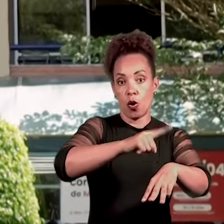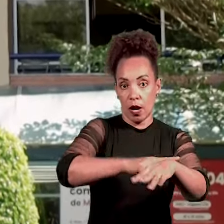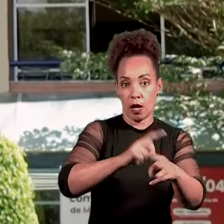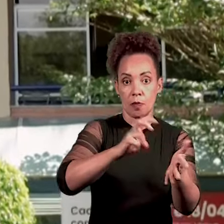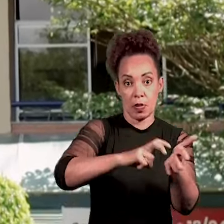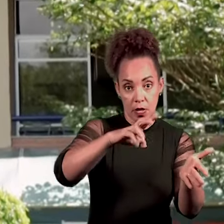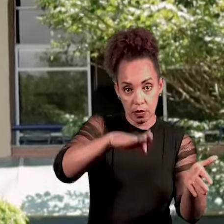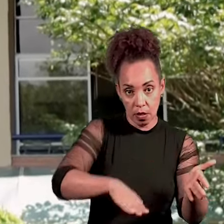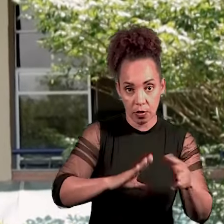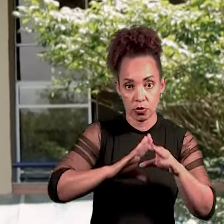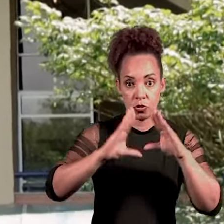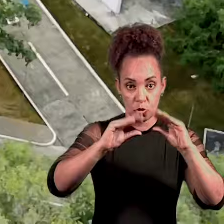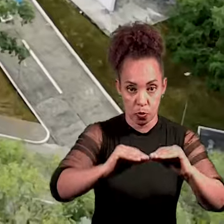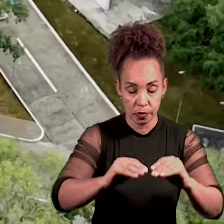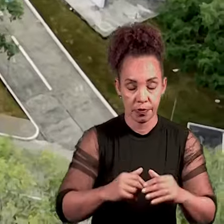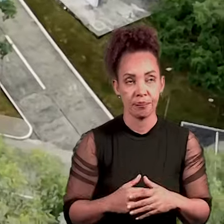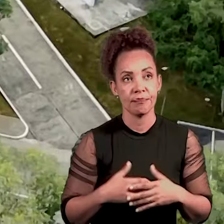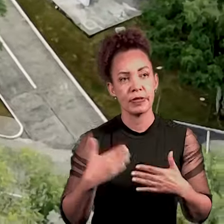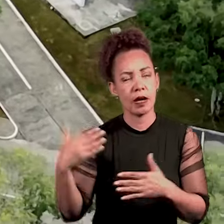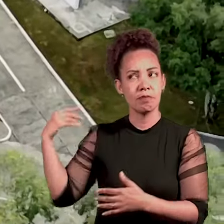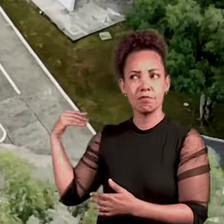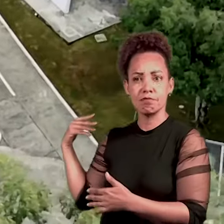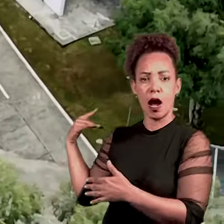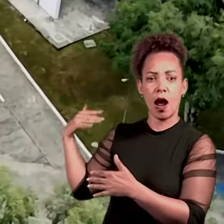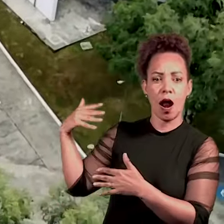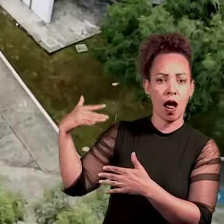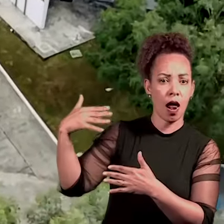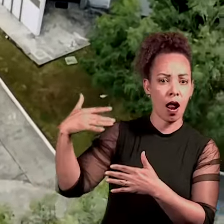projeto que se pretendia